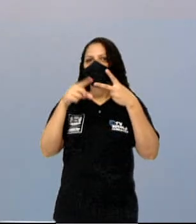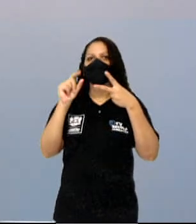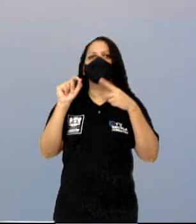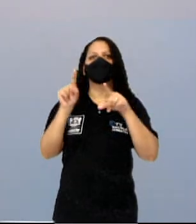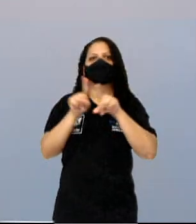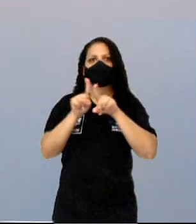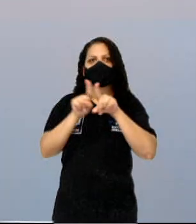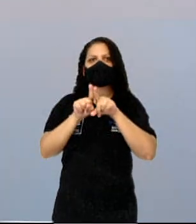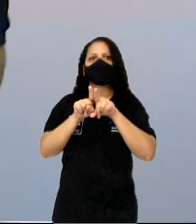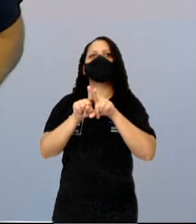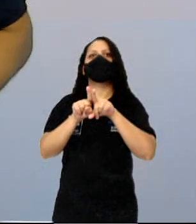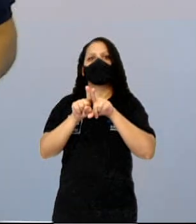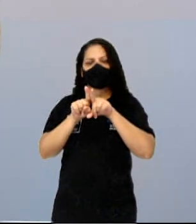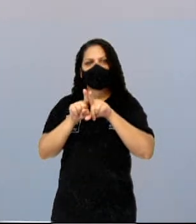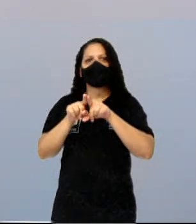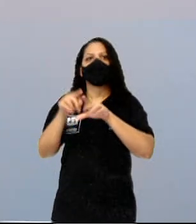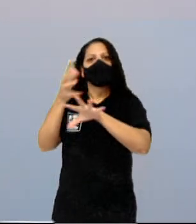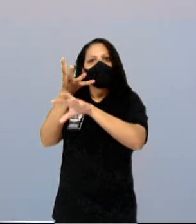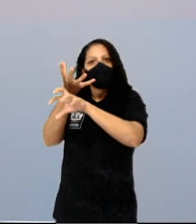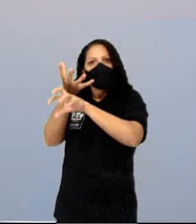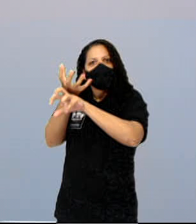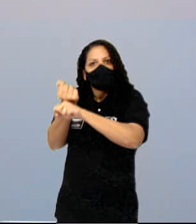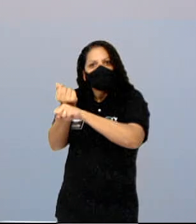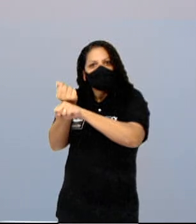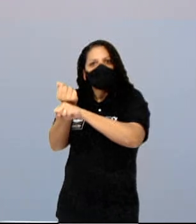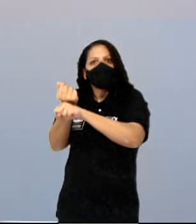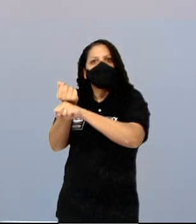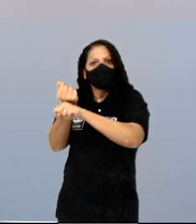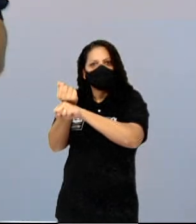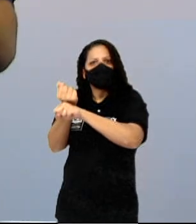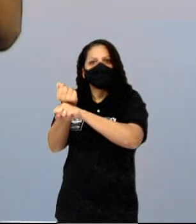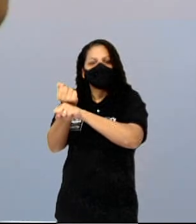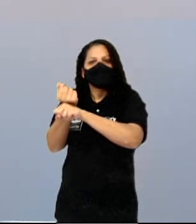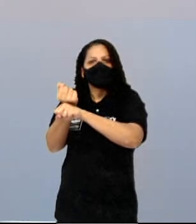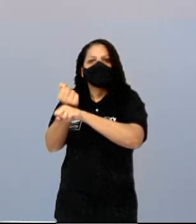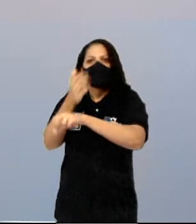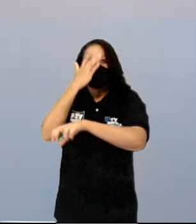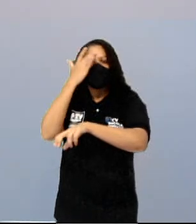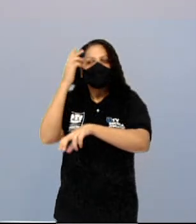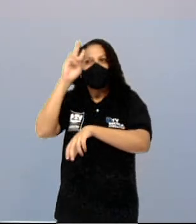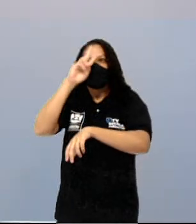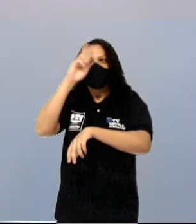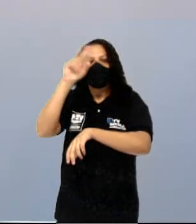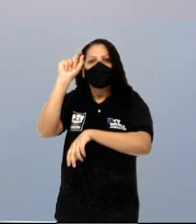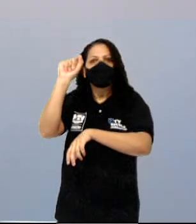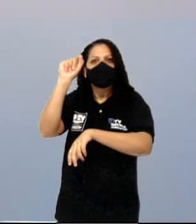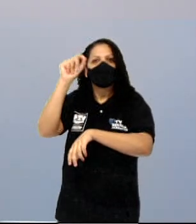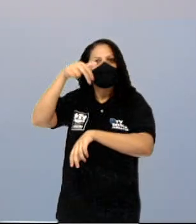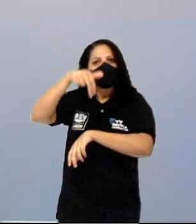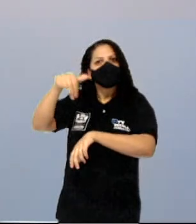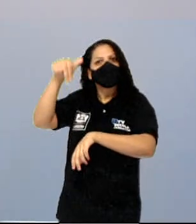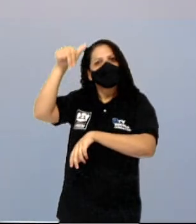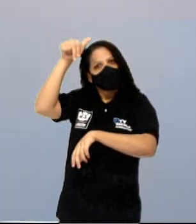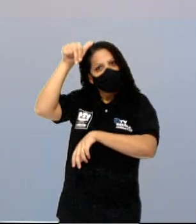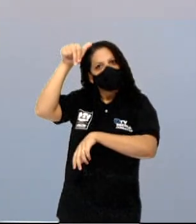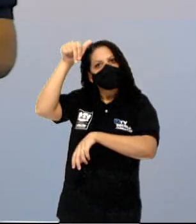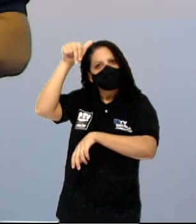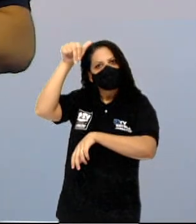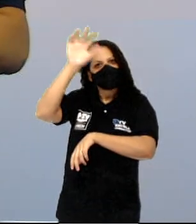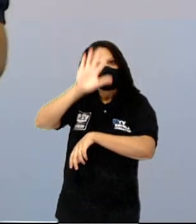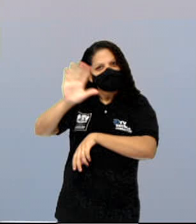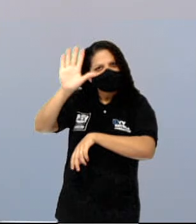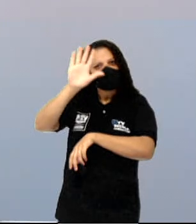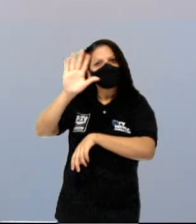a Caatinga, que muita gente associa logo com o Nordeste, embora a Caatinga ela também se estenda até a região